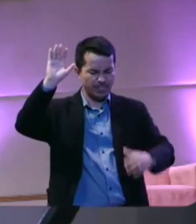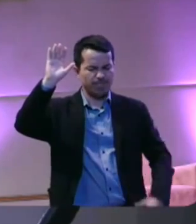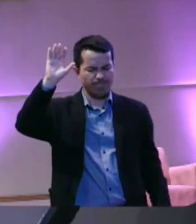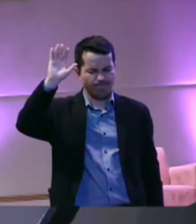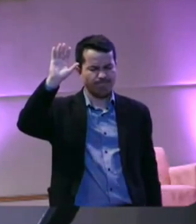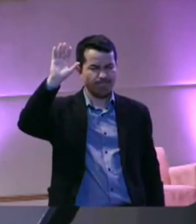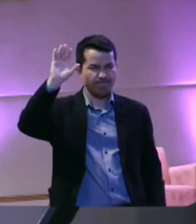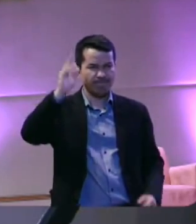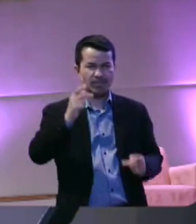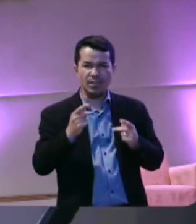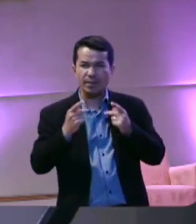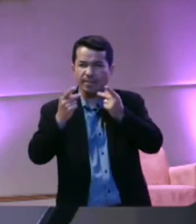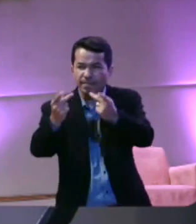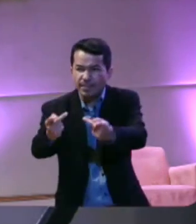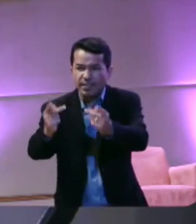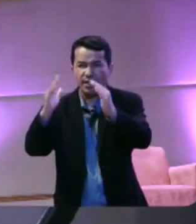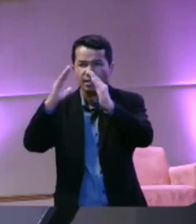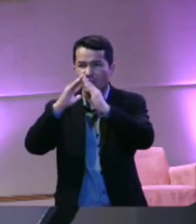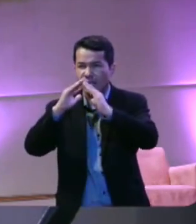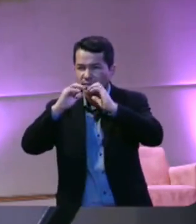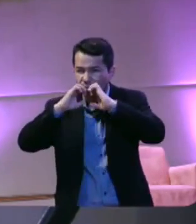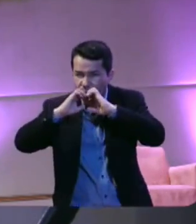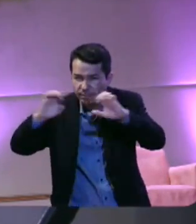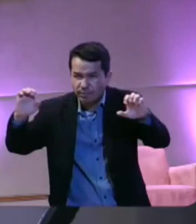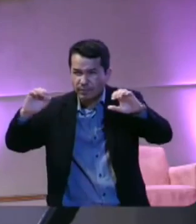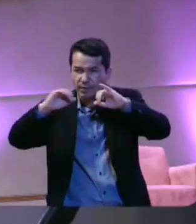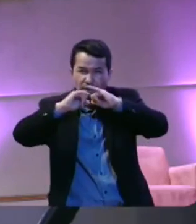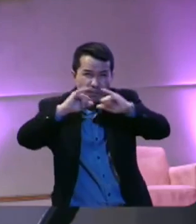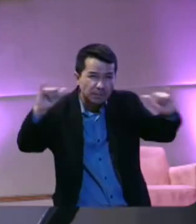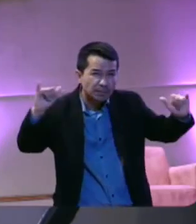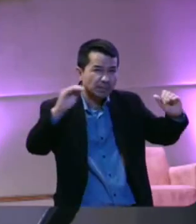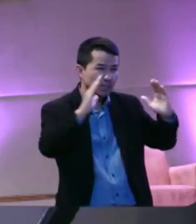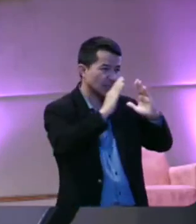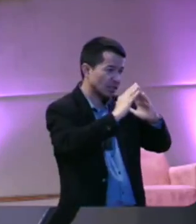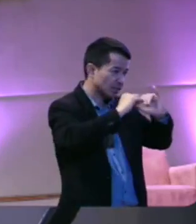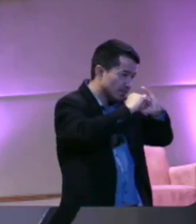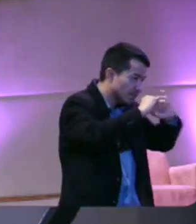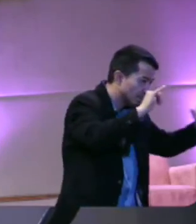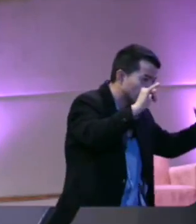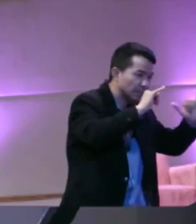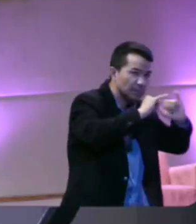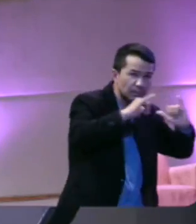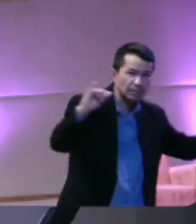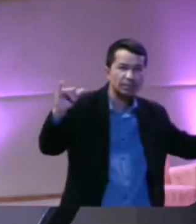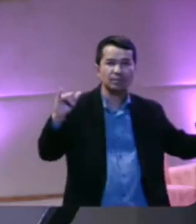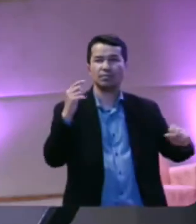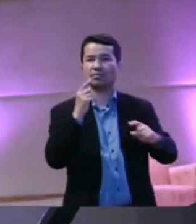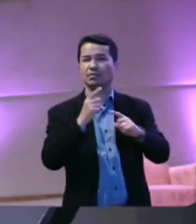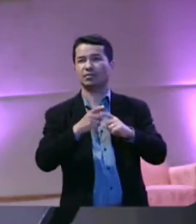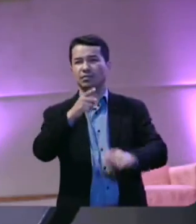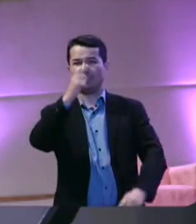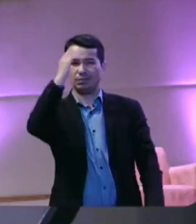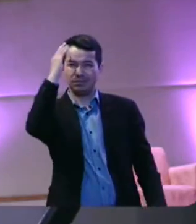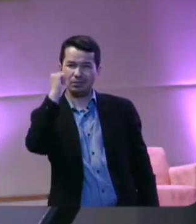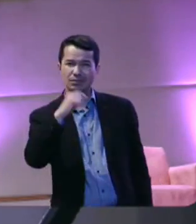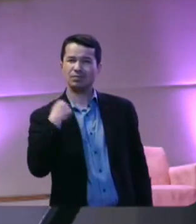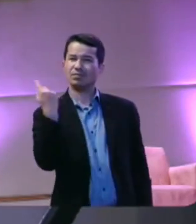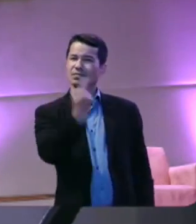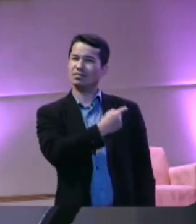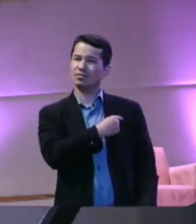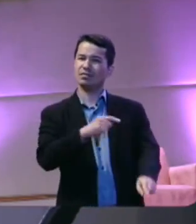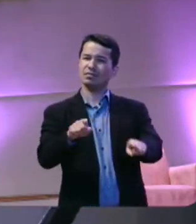de paz, para você ser uma casa de paz, como um agente de paz, na casa de alguém que vai ser chamado de casa de